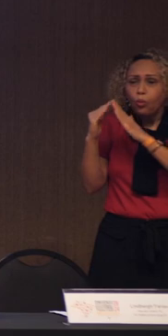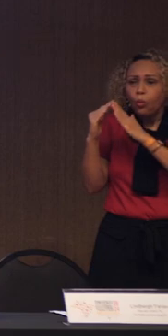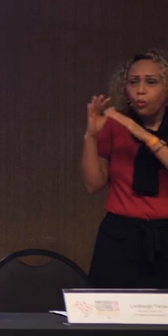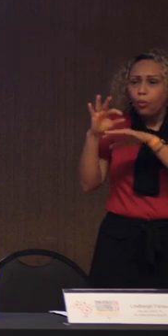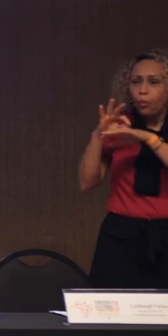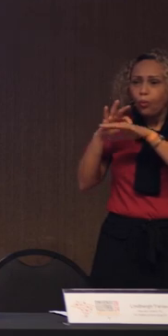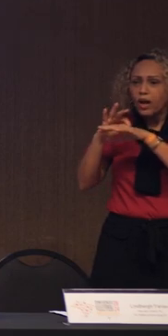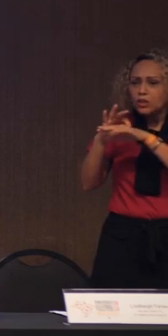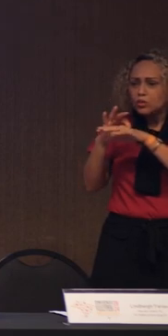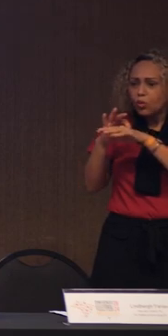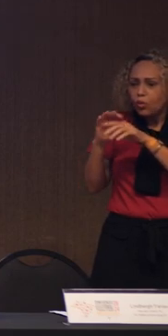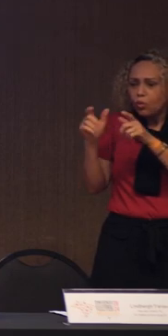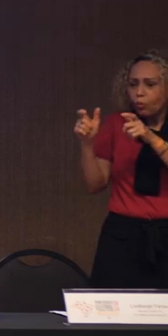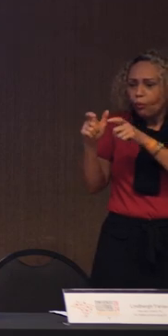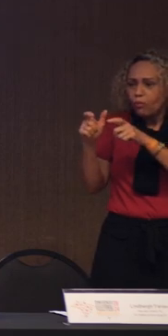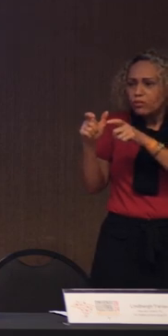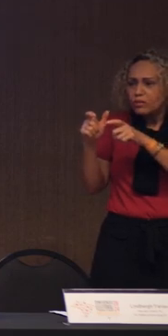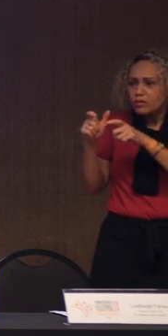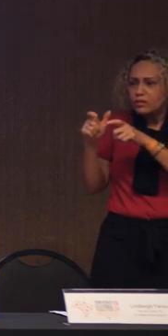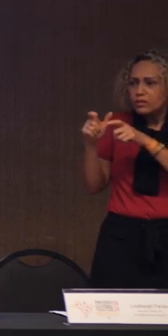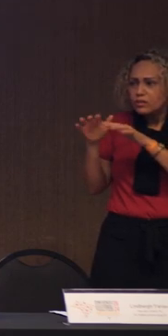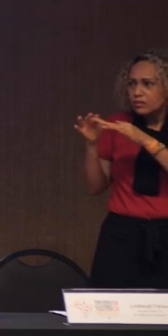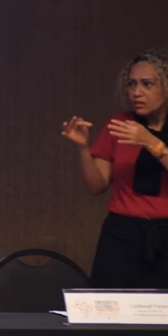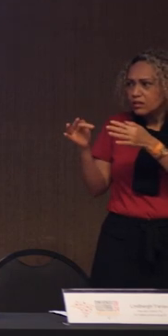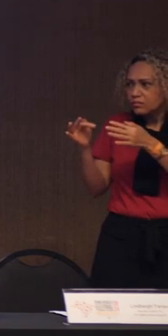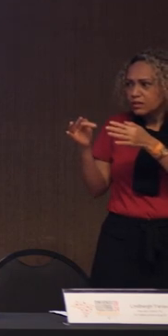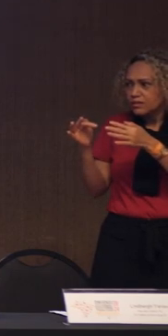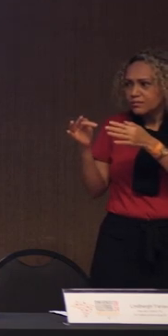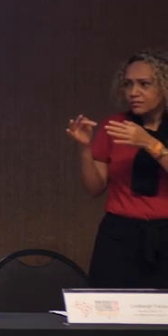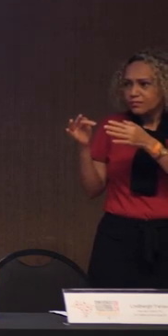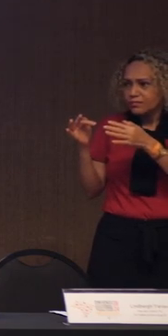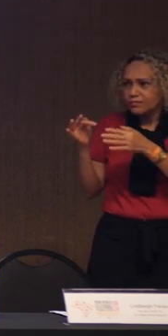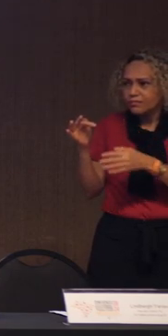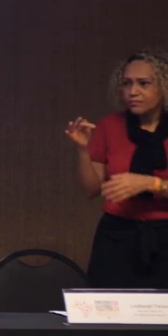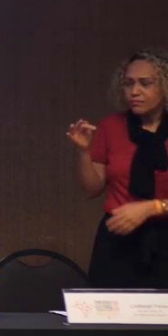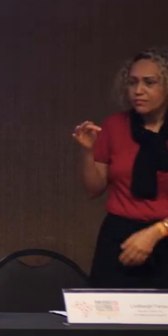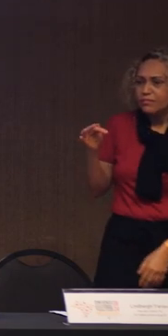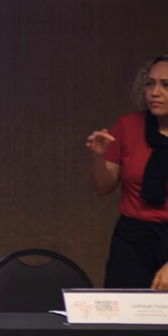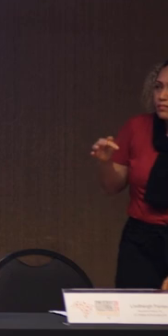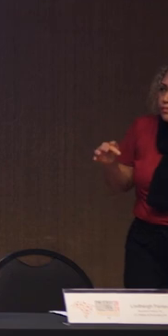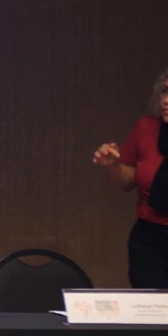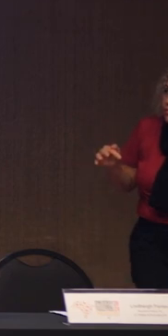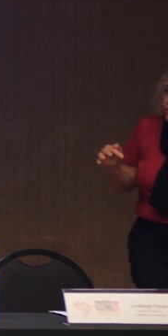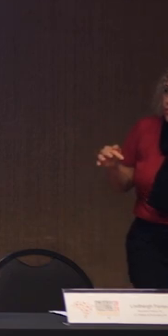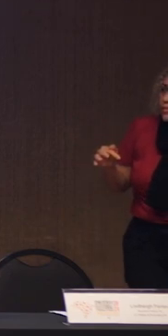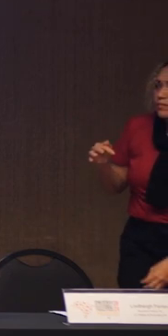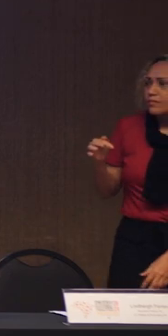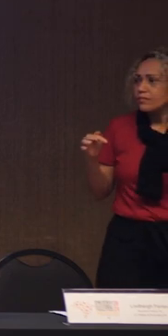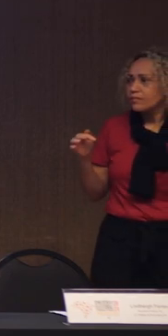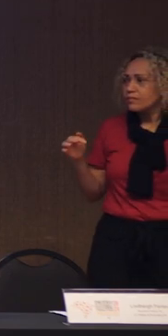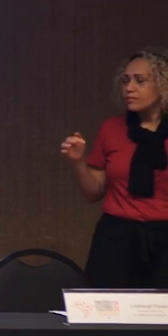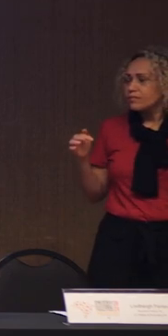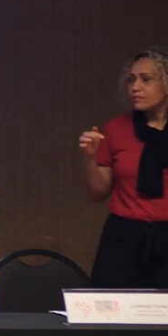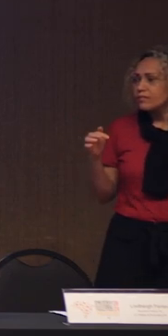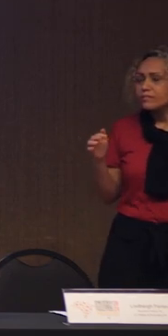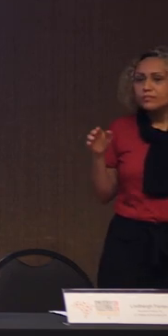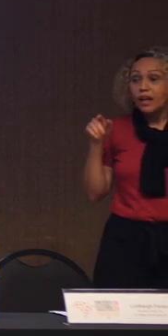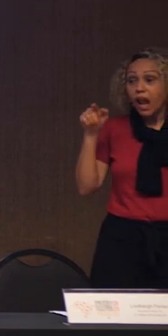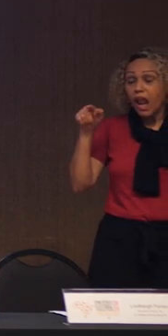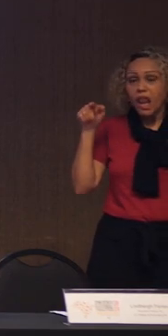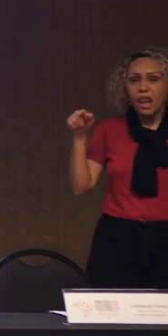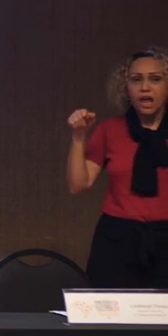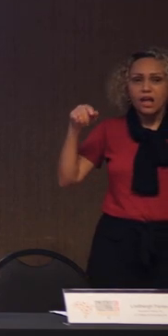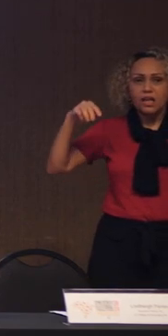Lá no Mato Grosso, do Sul, sempre apanho isso, Mato Grossenses do Sul. Lá no